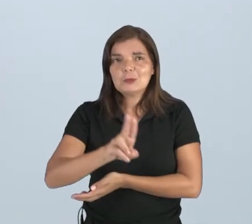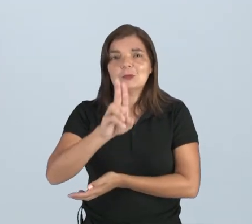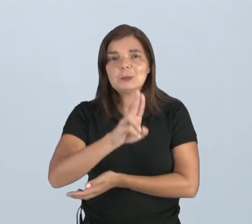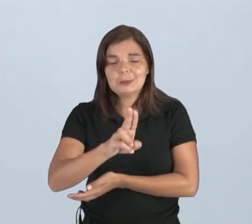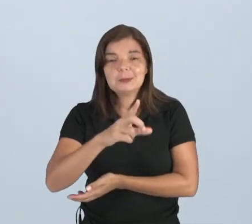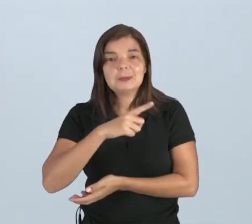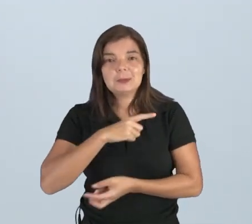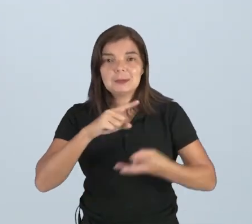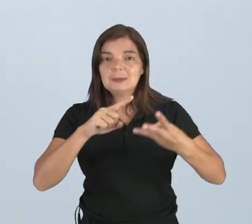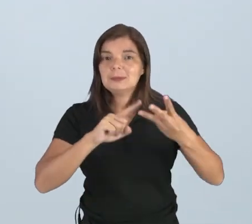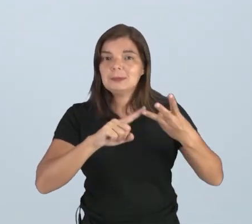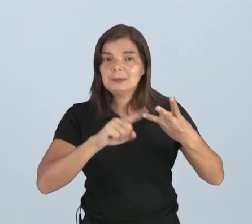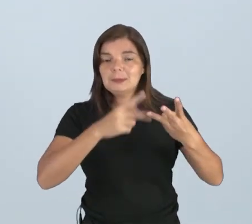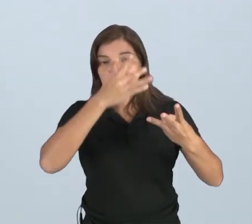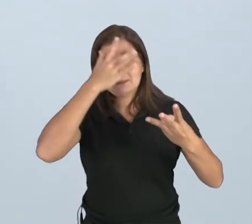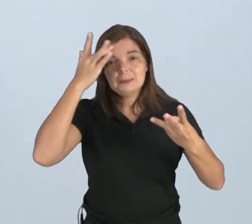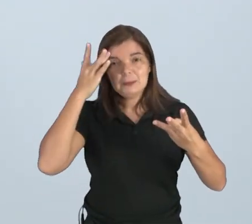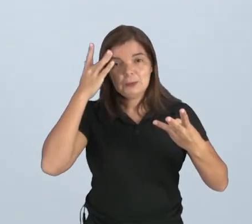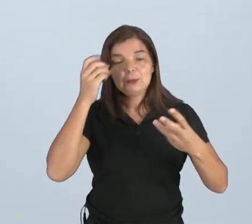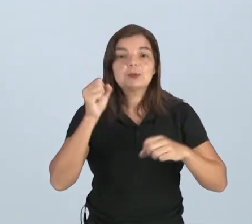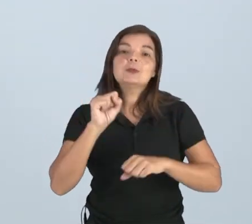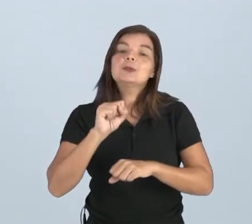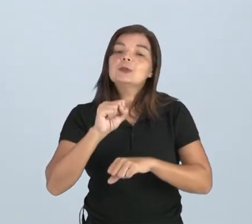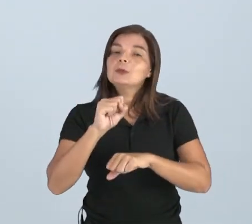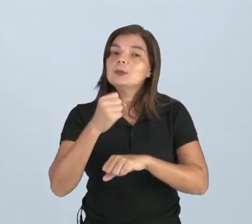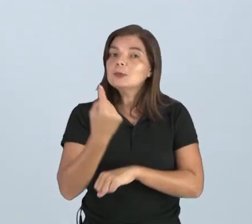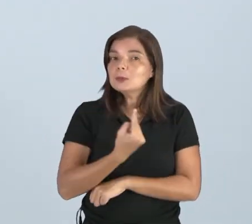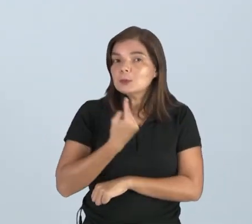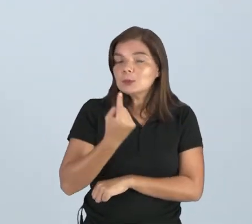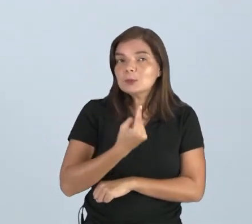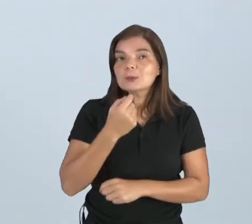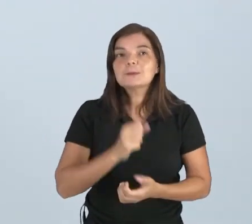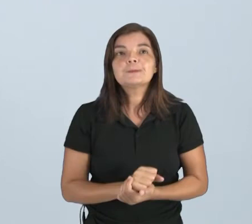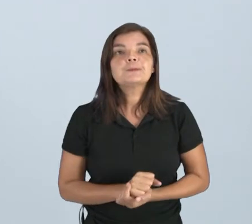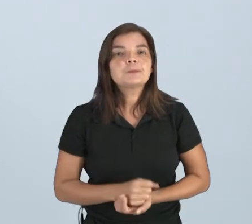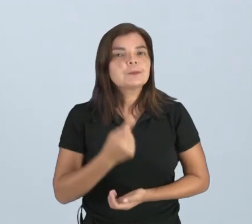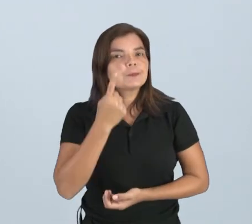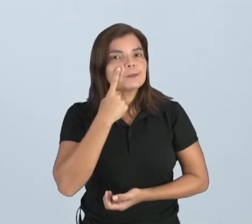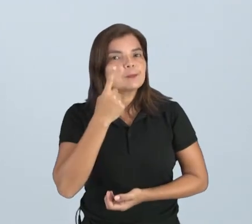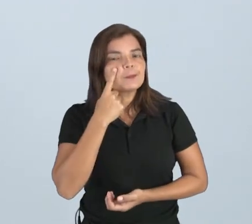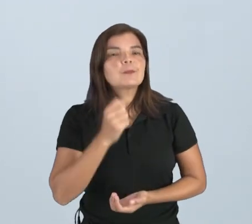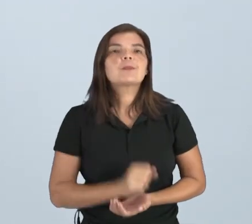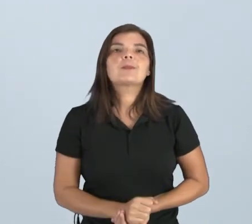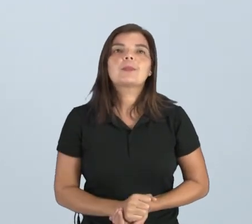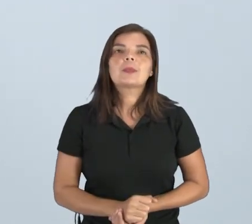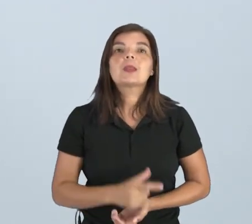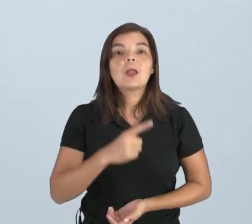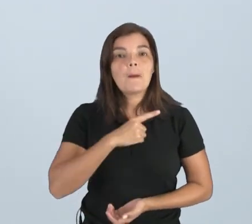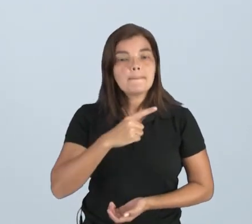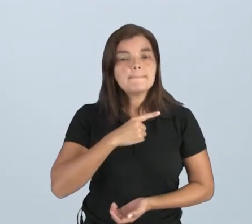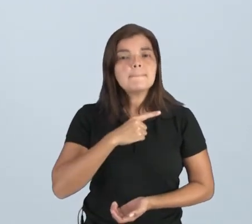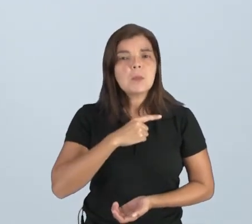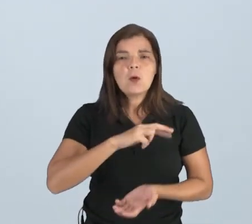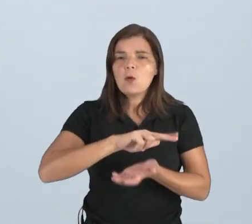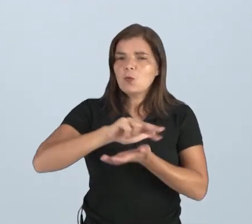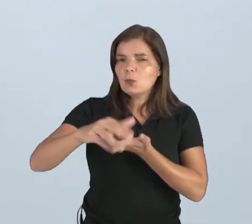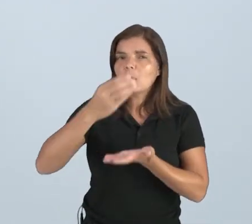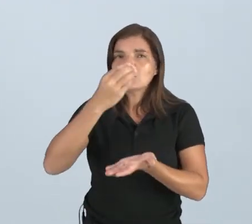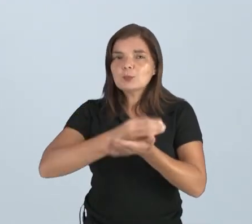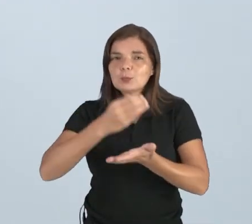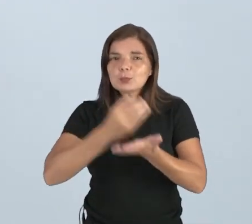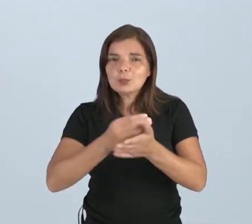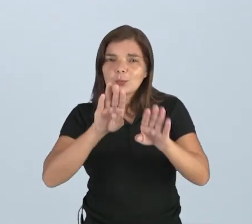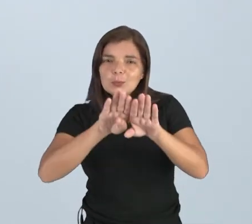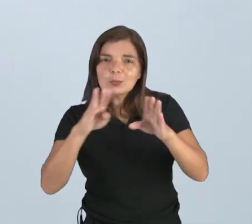nas terceira pessoa do singular, tá bom? Então, veja aí. Havia muitos copos naquela